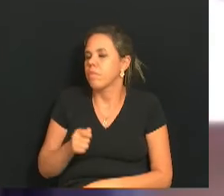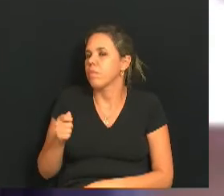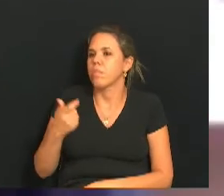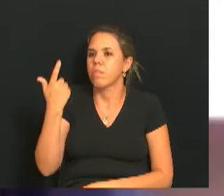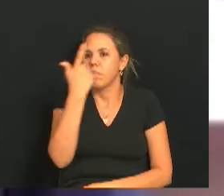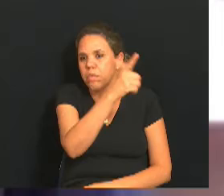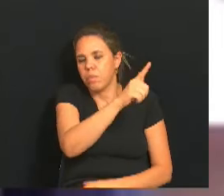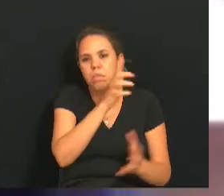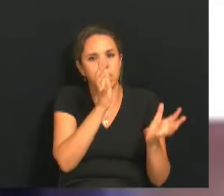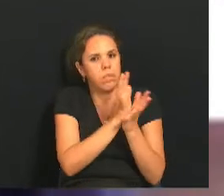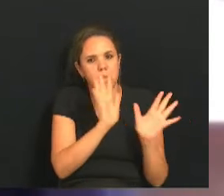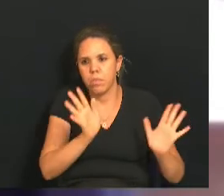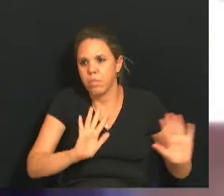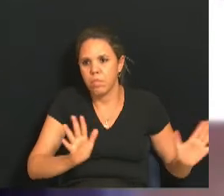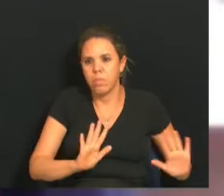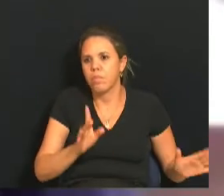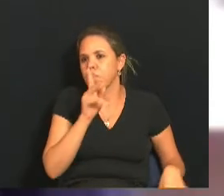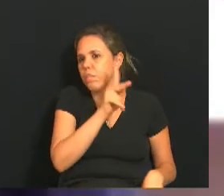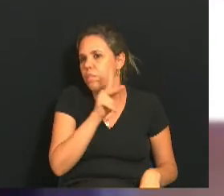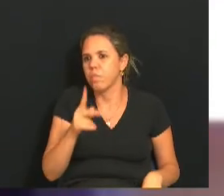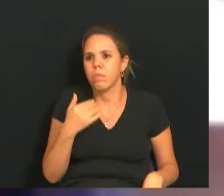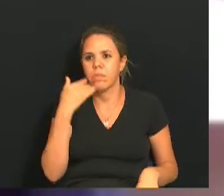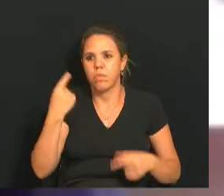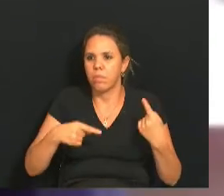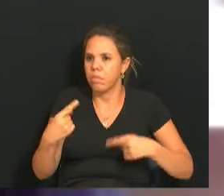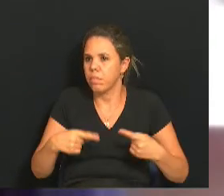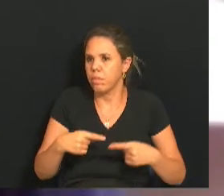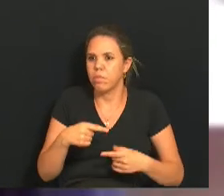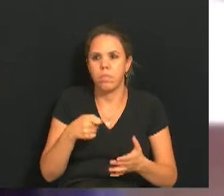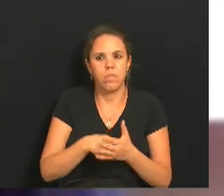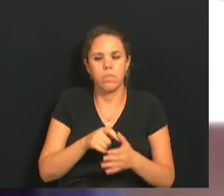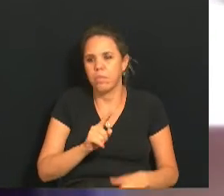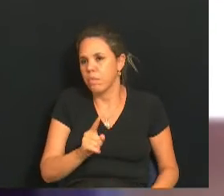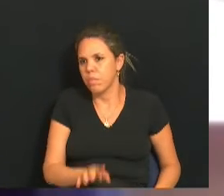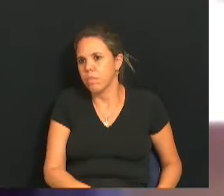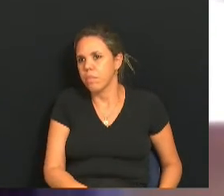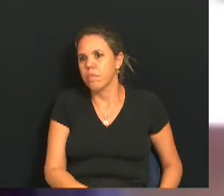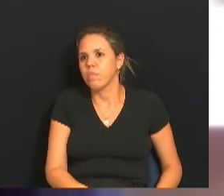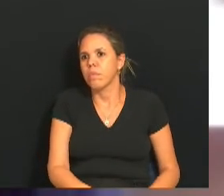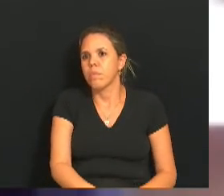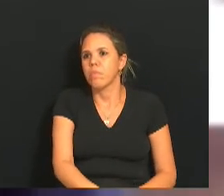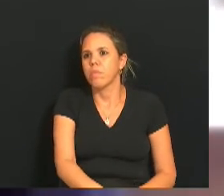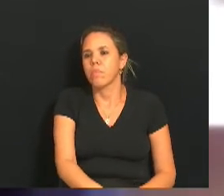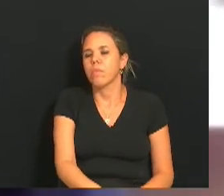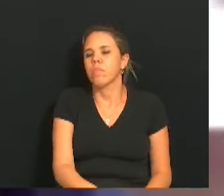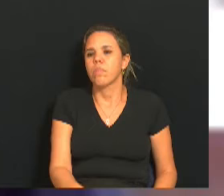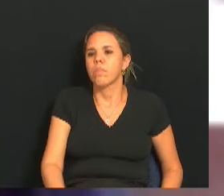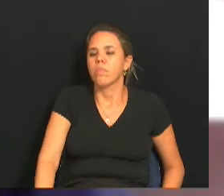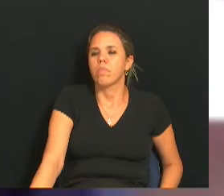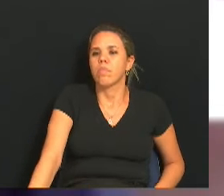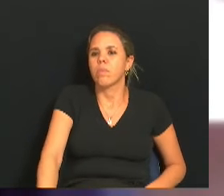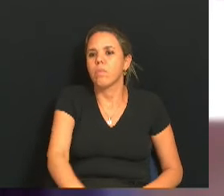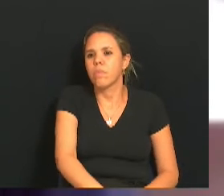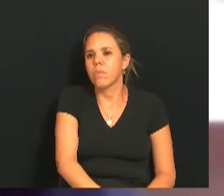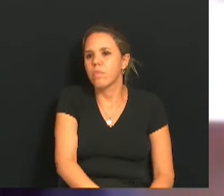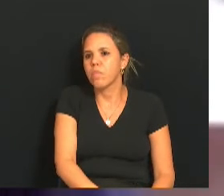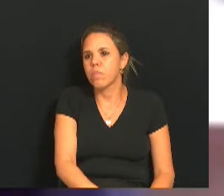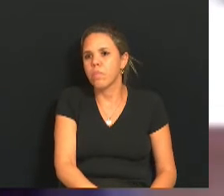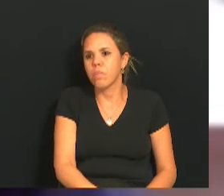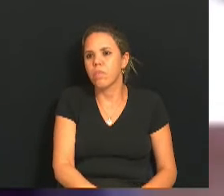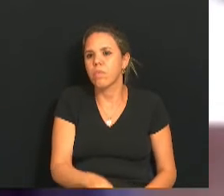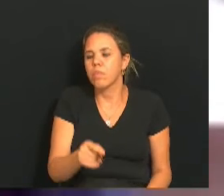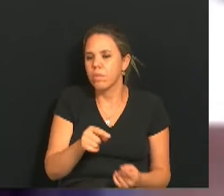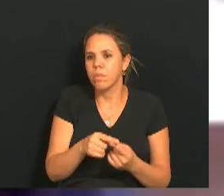coletivos de professores discutiam nossas causas aqui, tá? Nesse sentido,